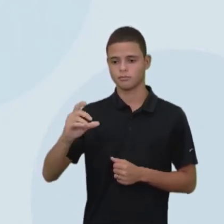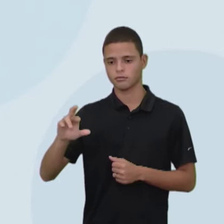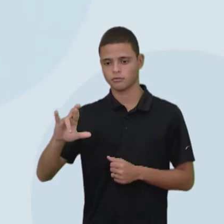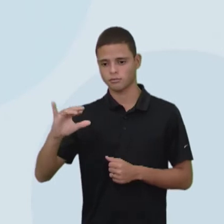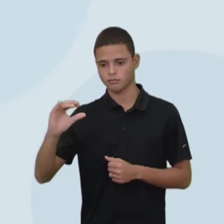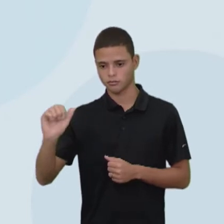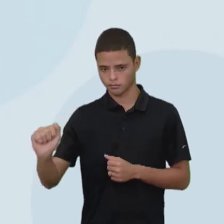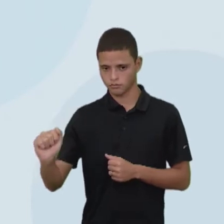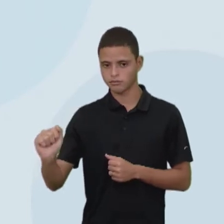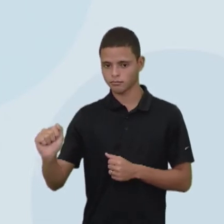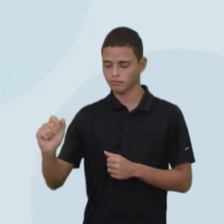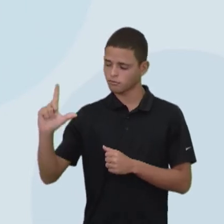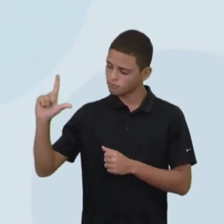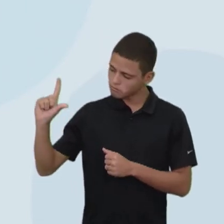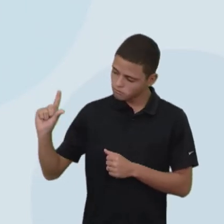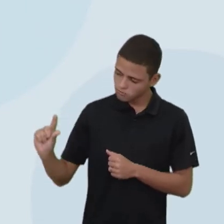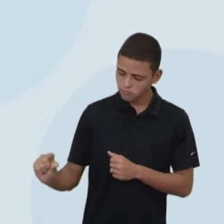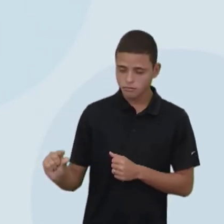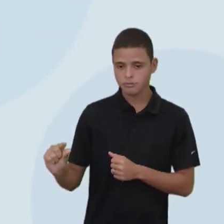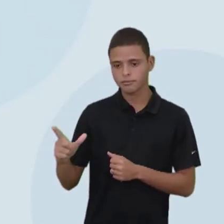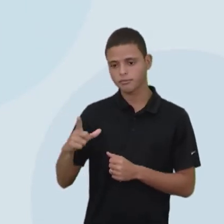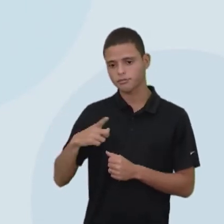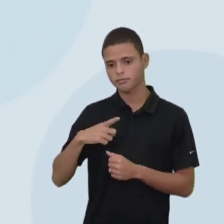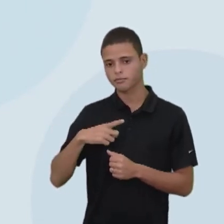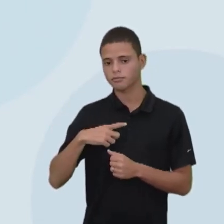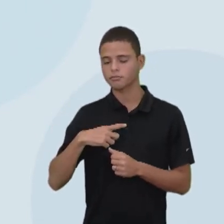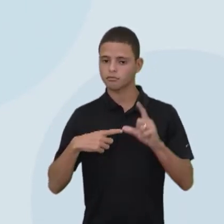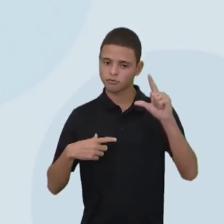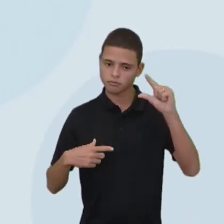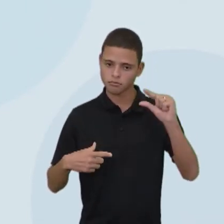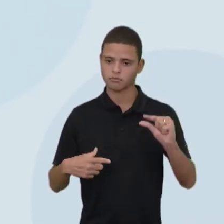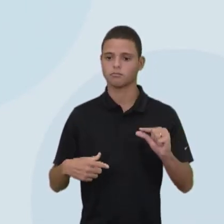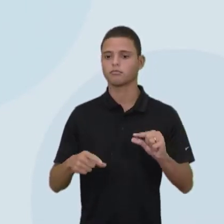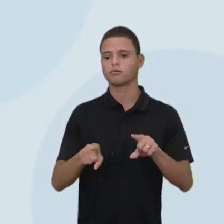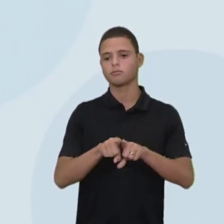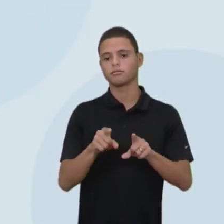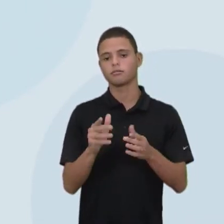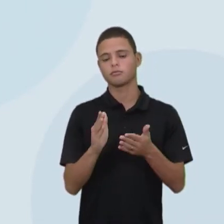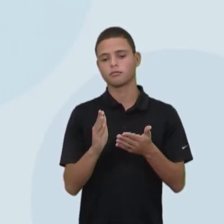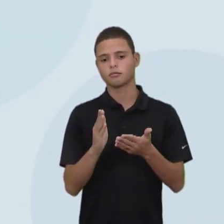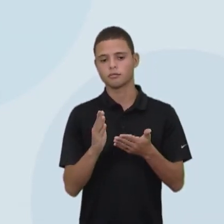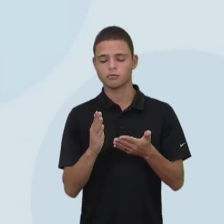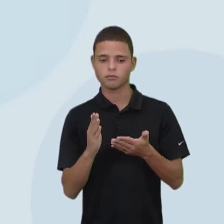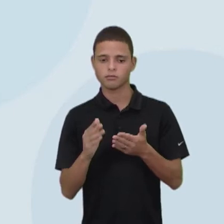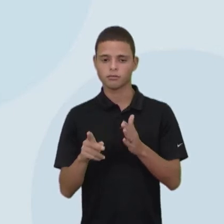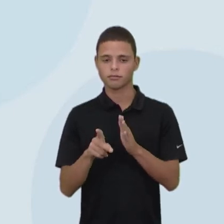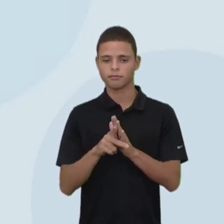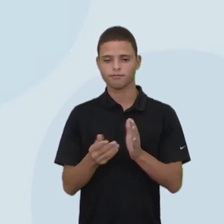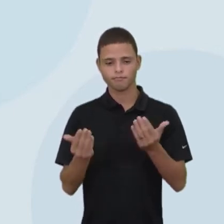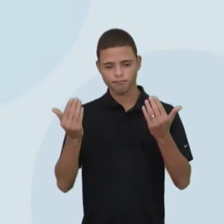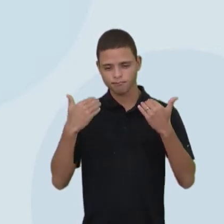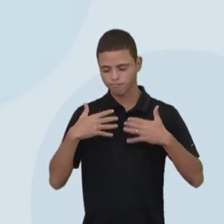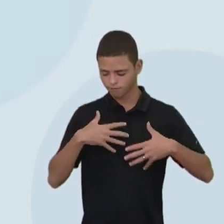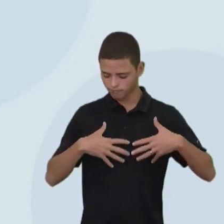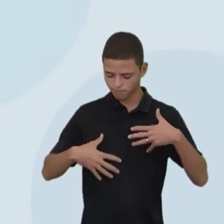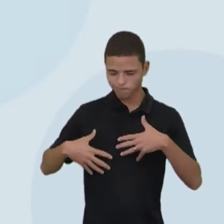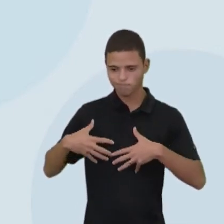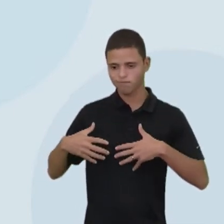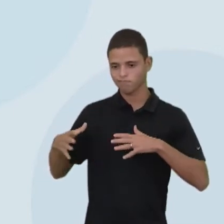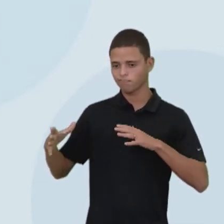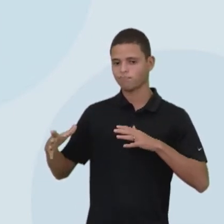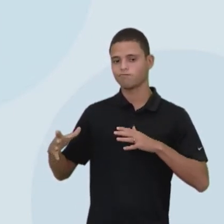baixa transcrição de serotonina, eu tenho redução também nos níveis desse hormônio e dos seus